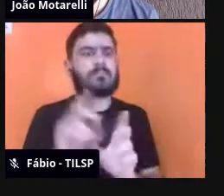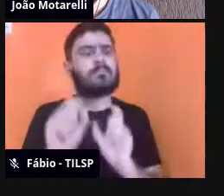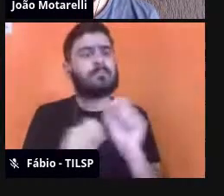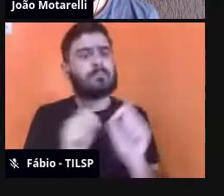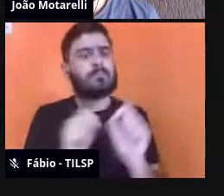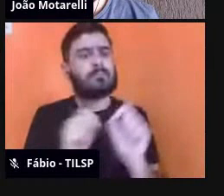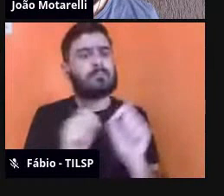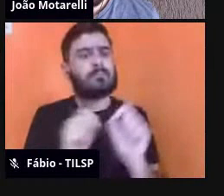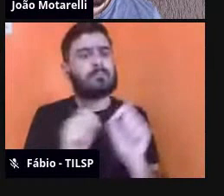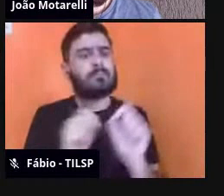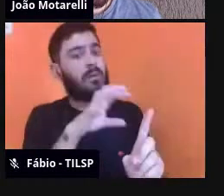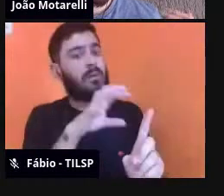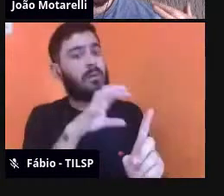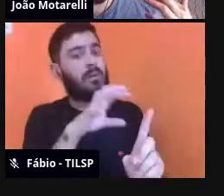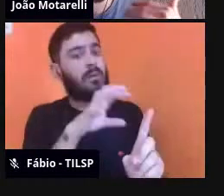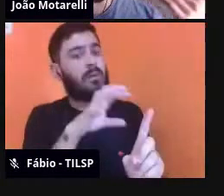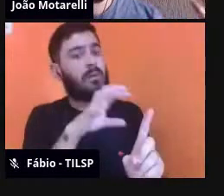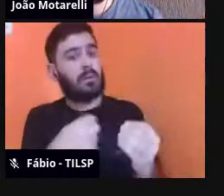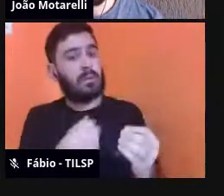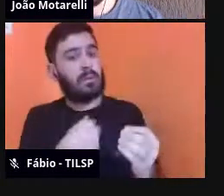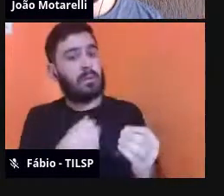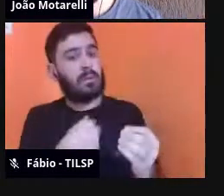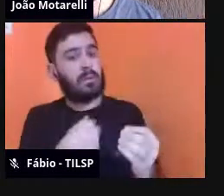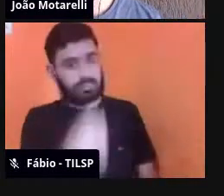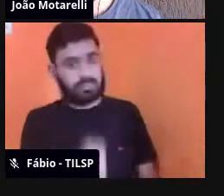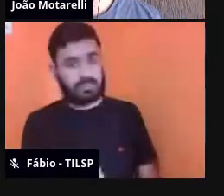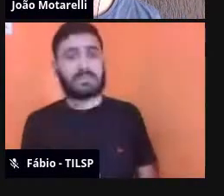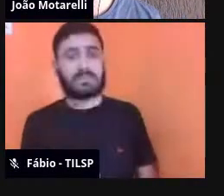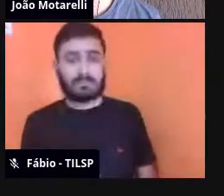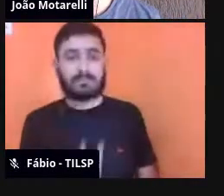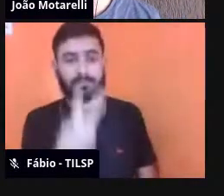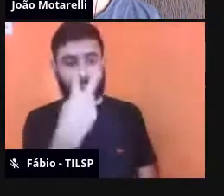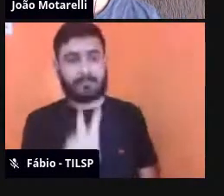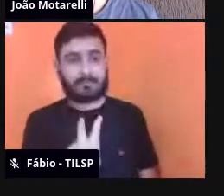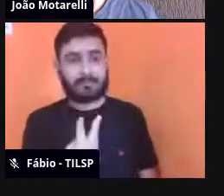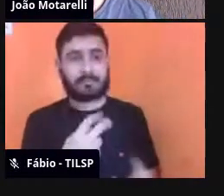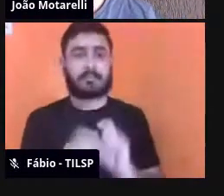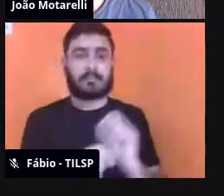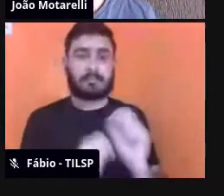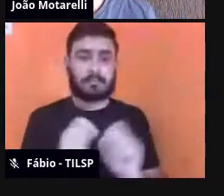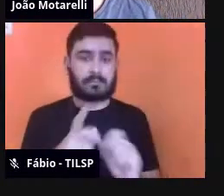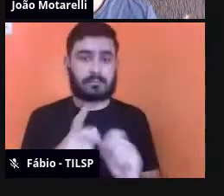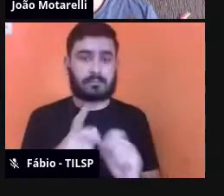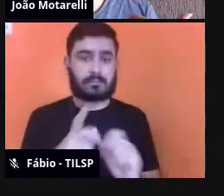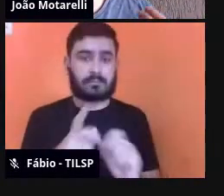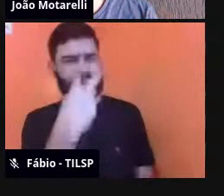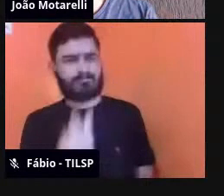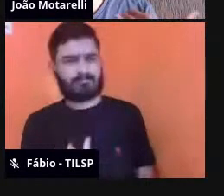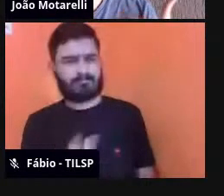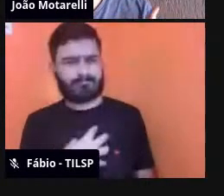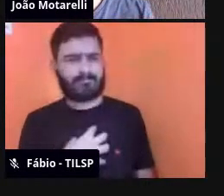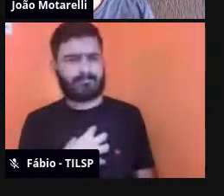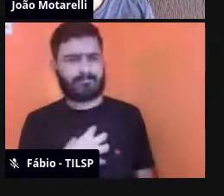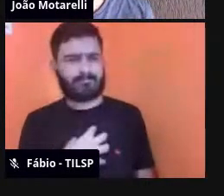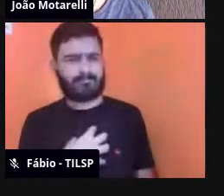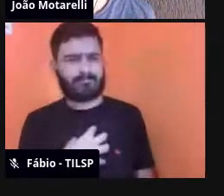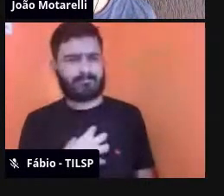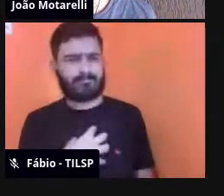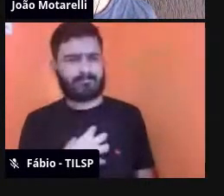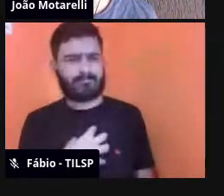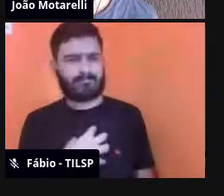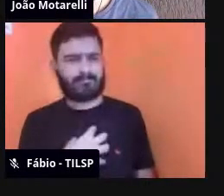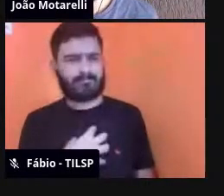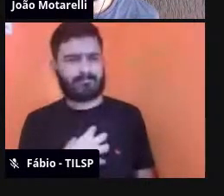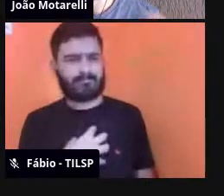observar, que pode levar a uma insatisfação dessa imagem corporal, eu tenho uma insatisfação da imagem que eu tenho do meu